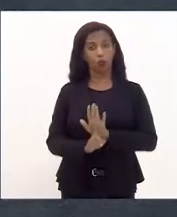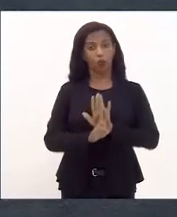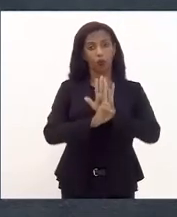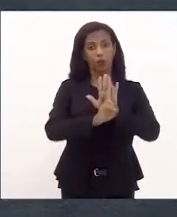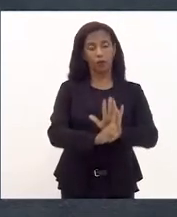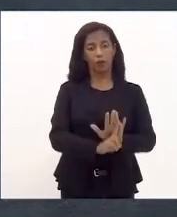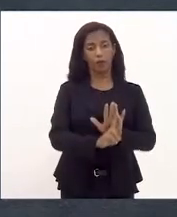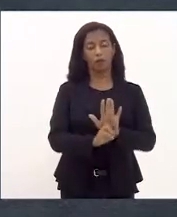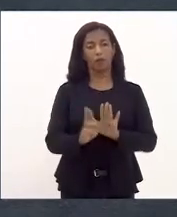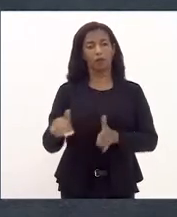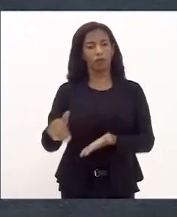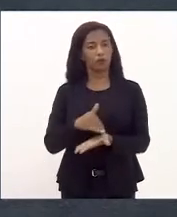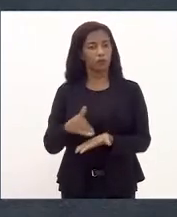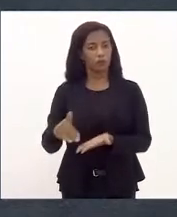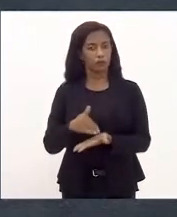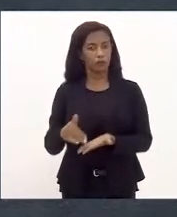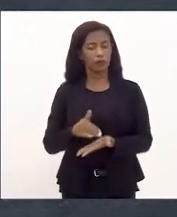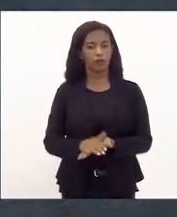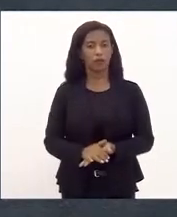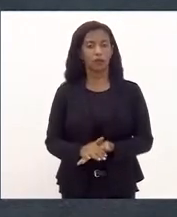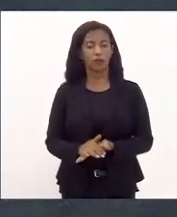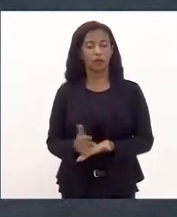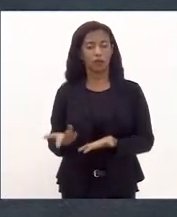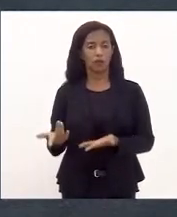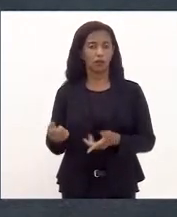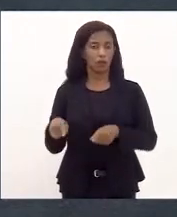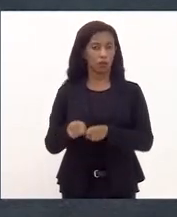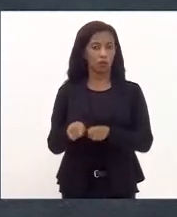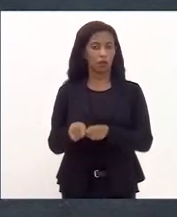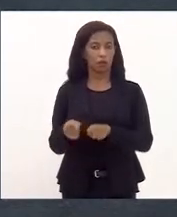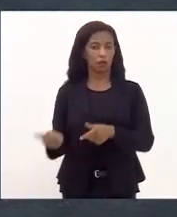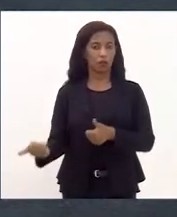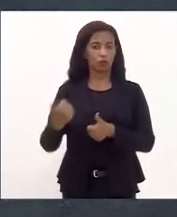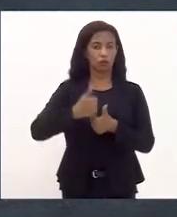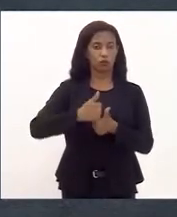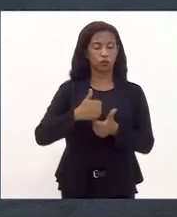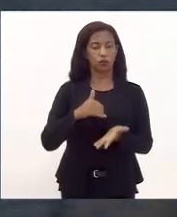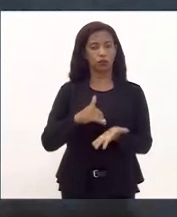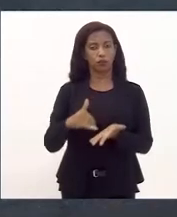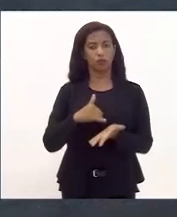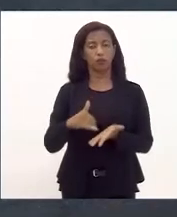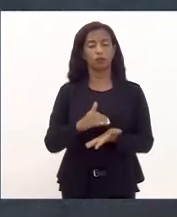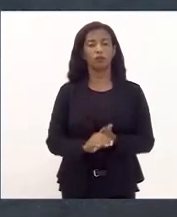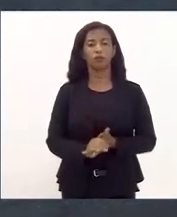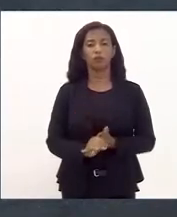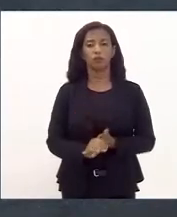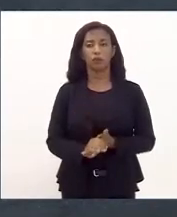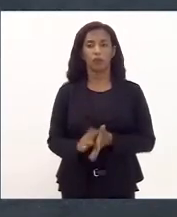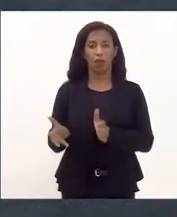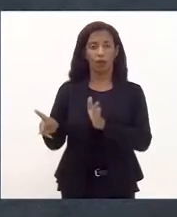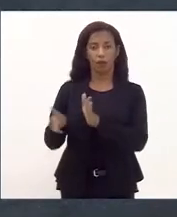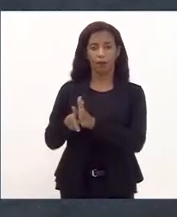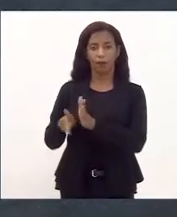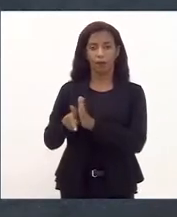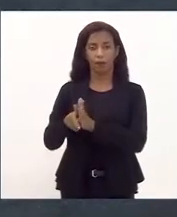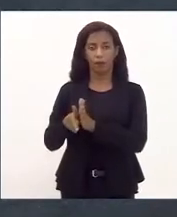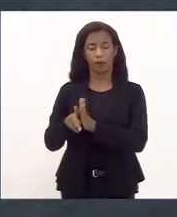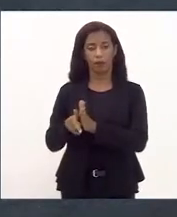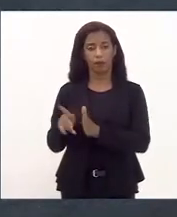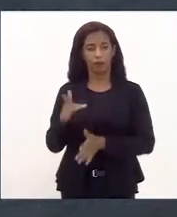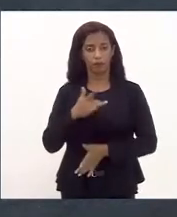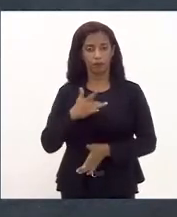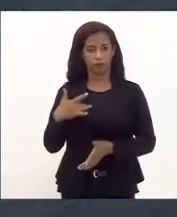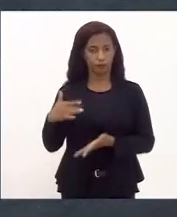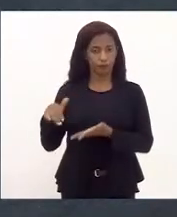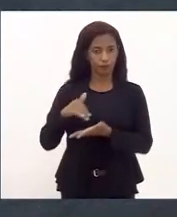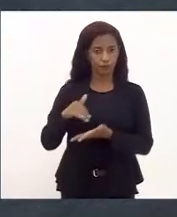dessa secretaria, né? Que, evidentemente, representando a secretaria, está representando a própria secretaria.